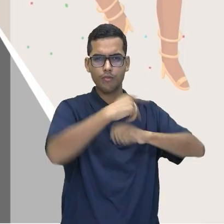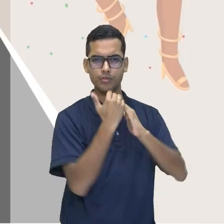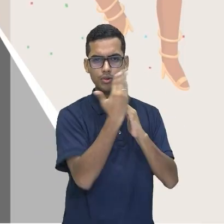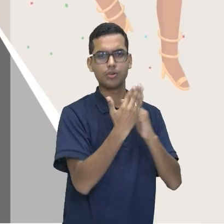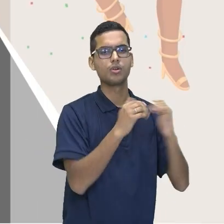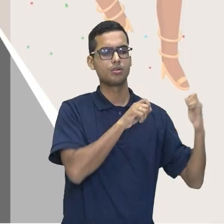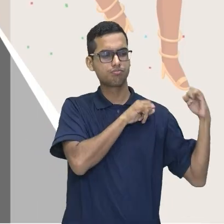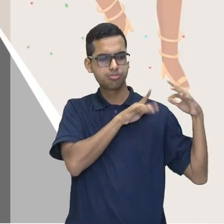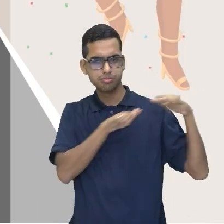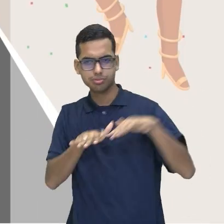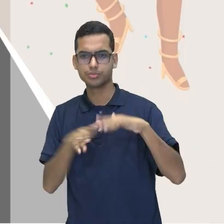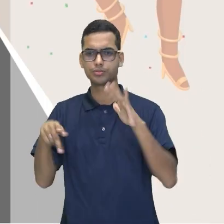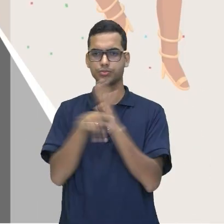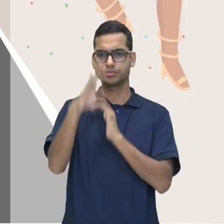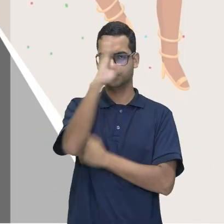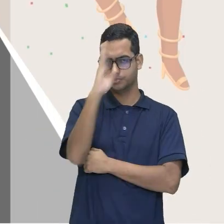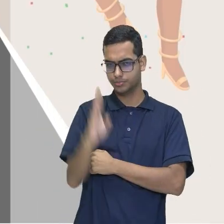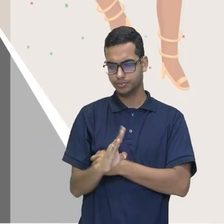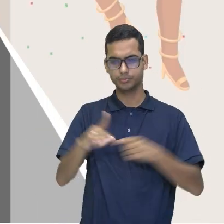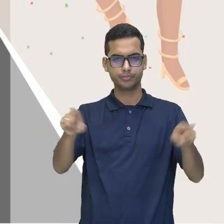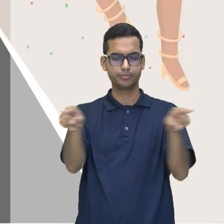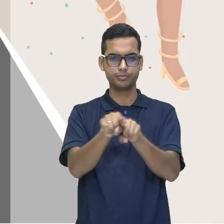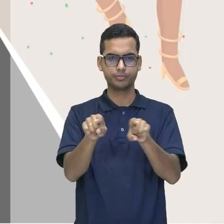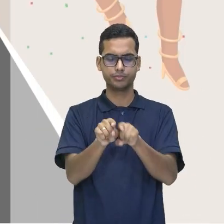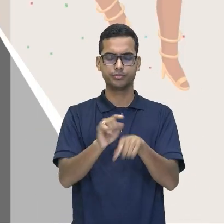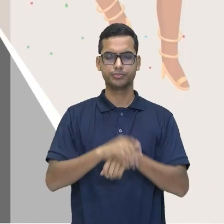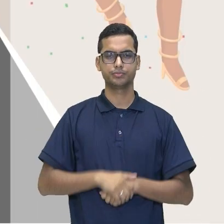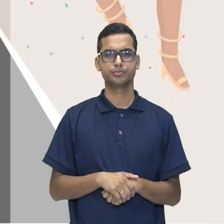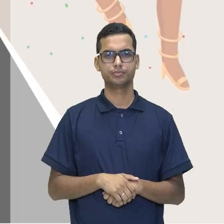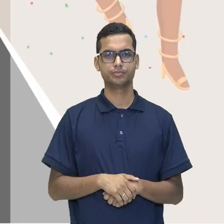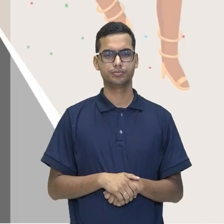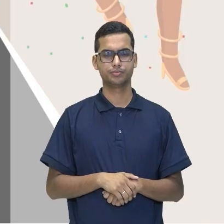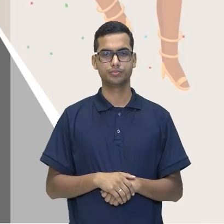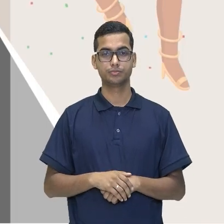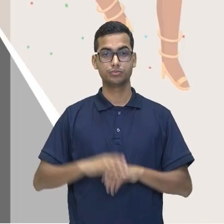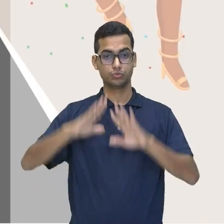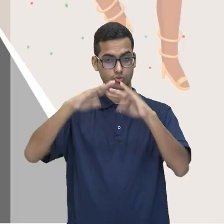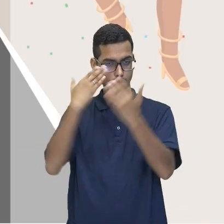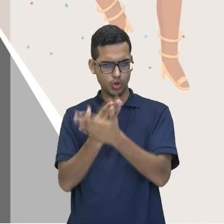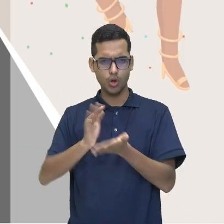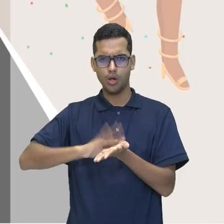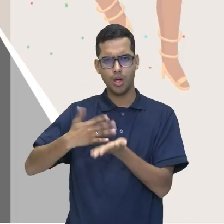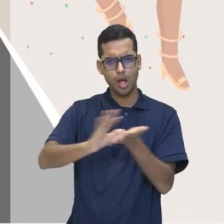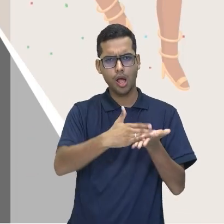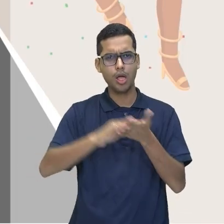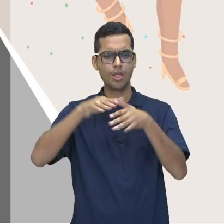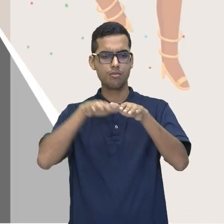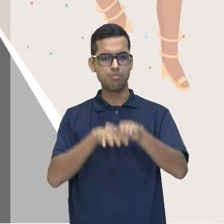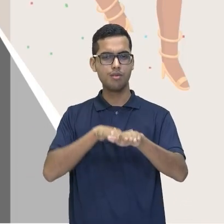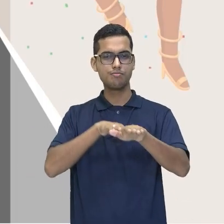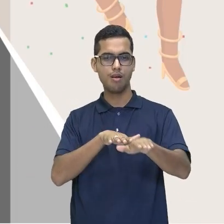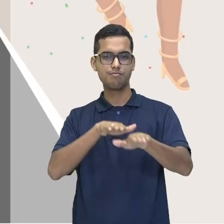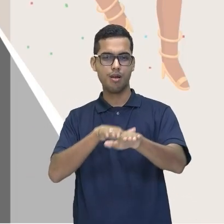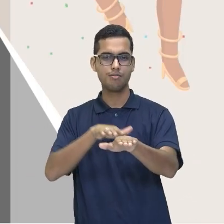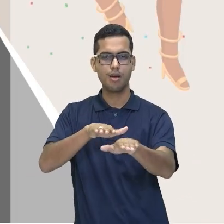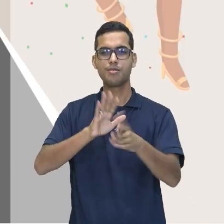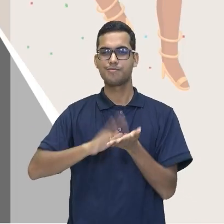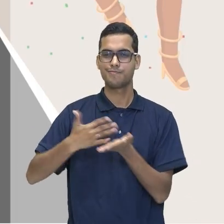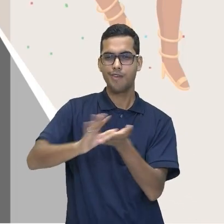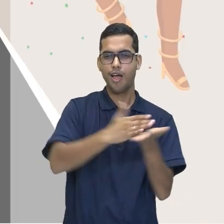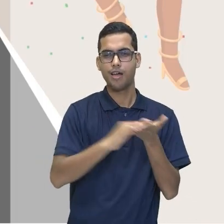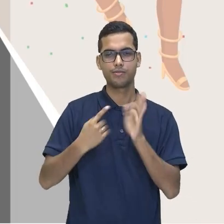Os grandes desfiles carnavalescos das escolas de samba acontecem em vários estados brasileiros, como eu já